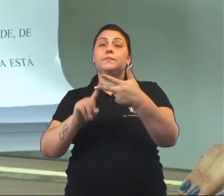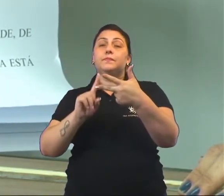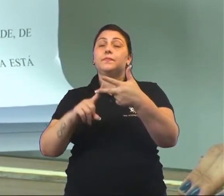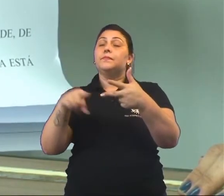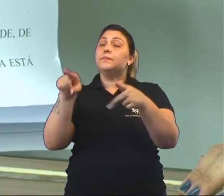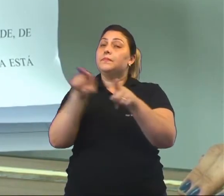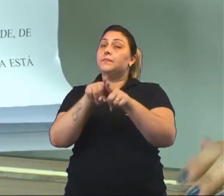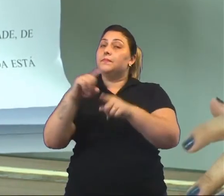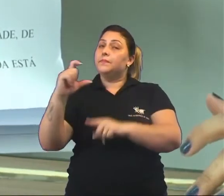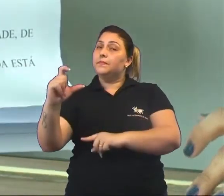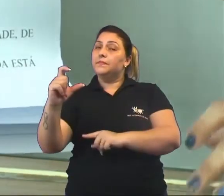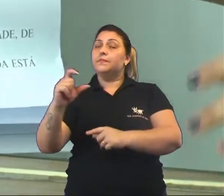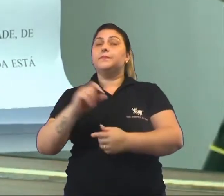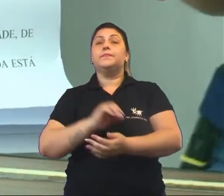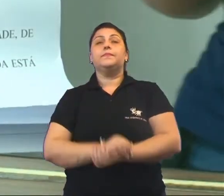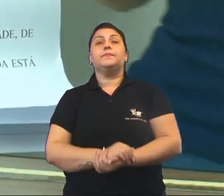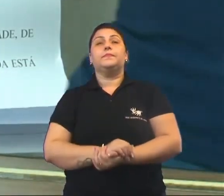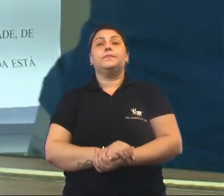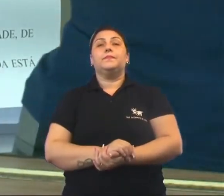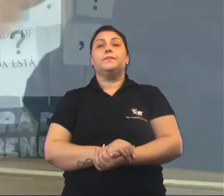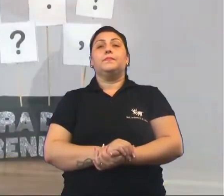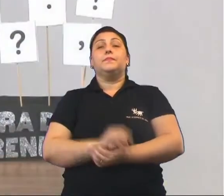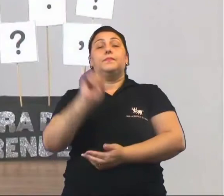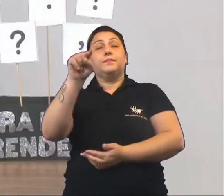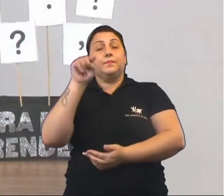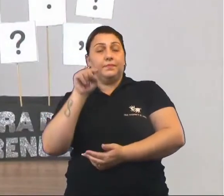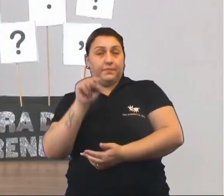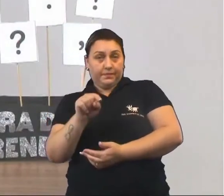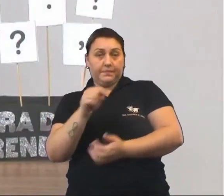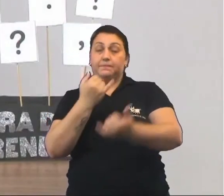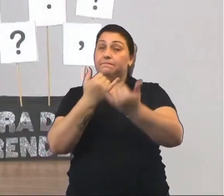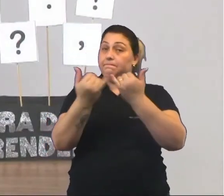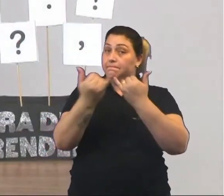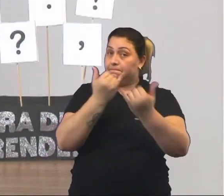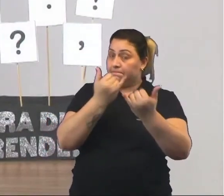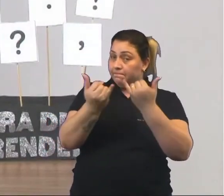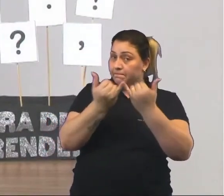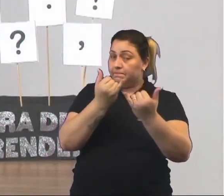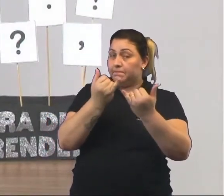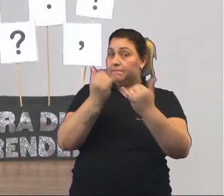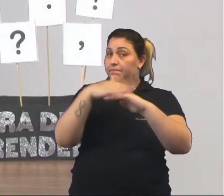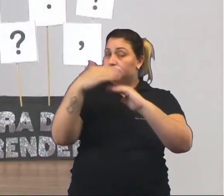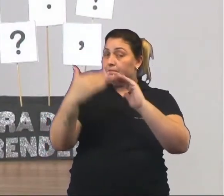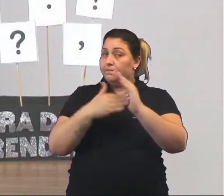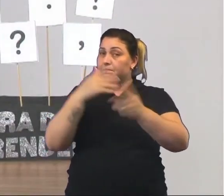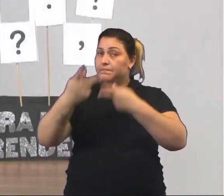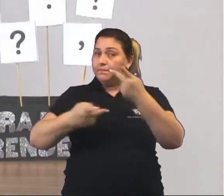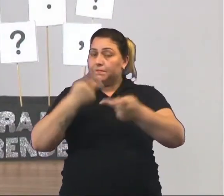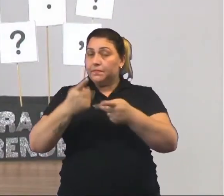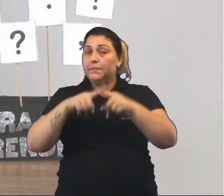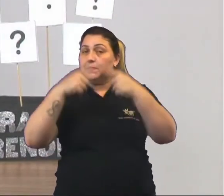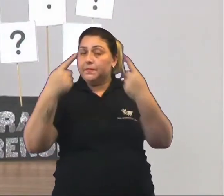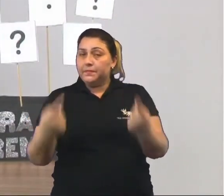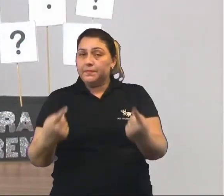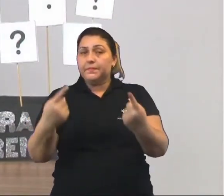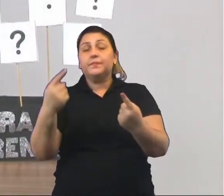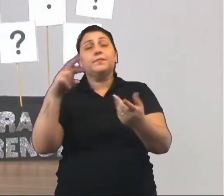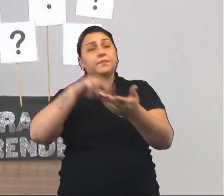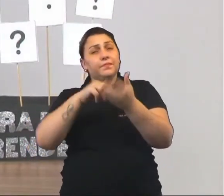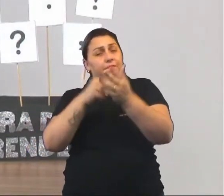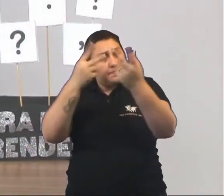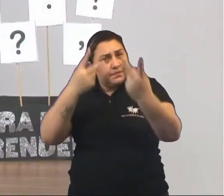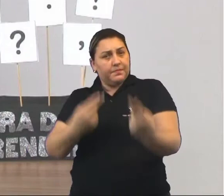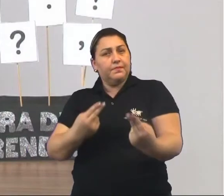e também no terceiro quadrinho. Então, o ponto aqui, ele é comum a todas as falas. Mas será que o sentido